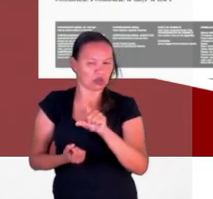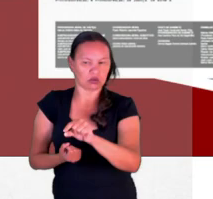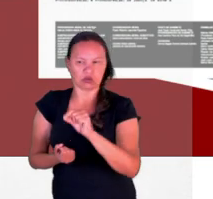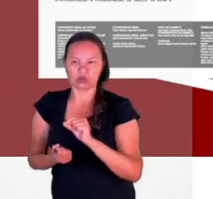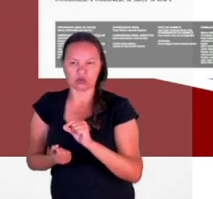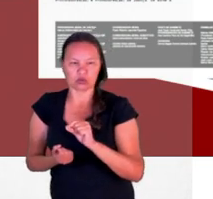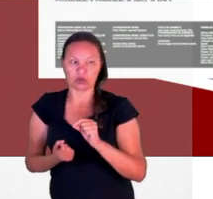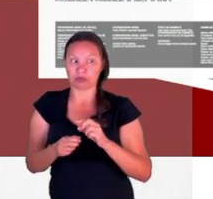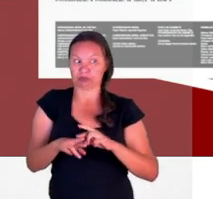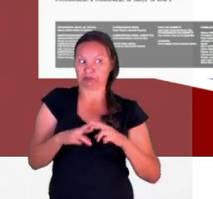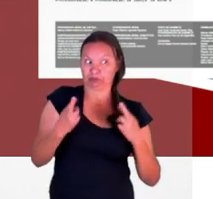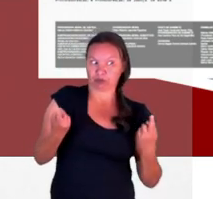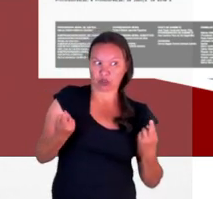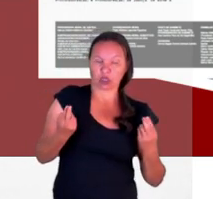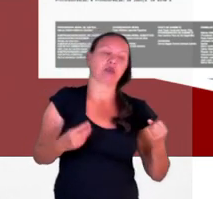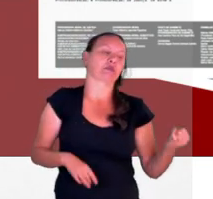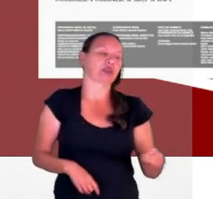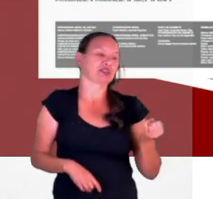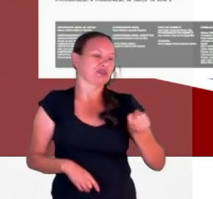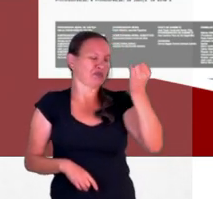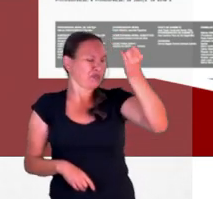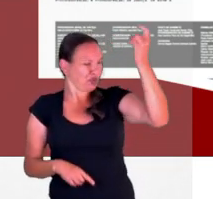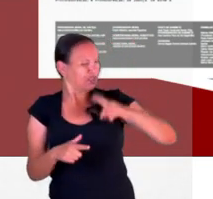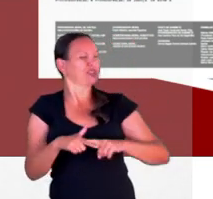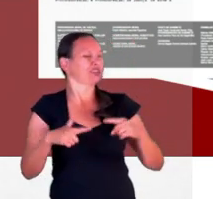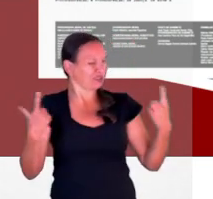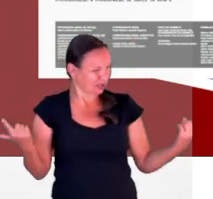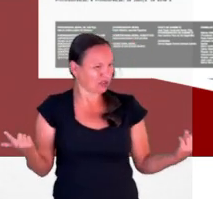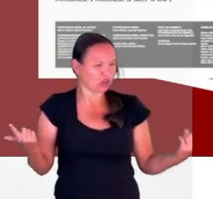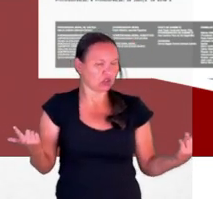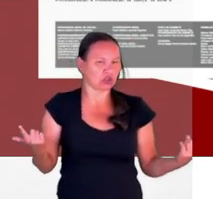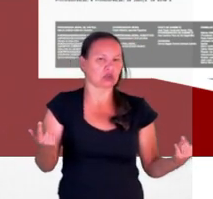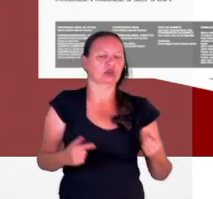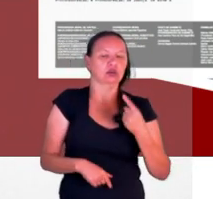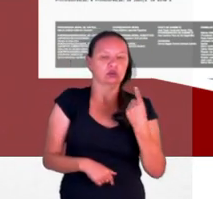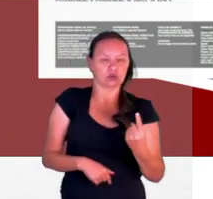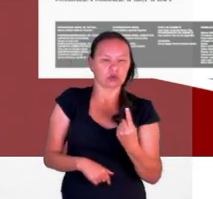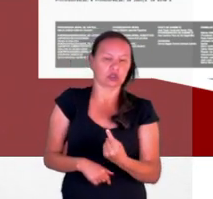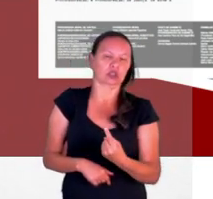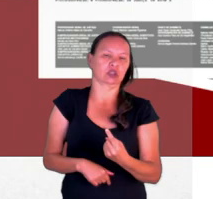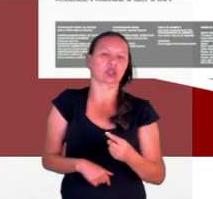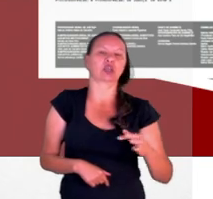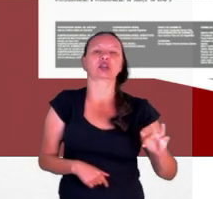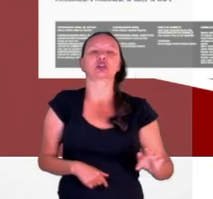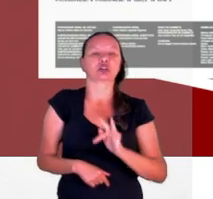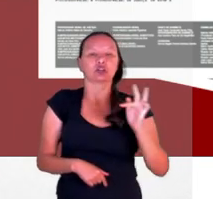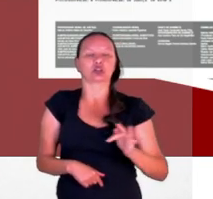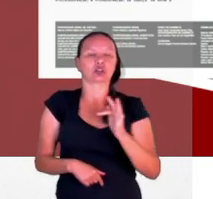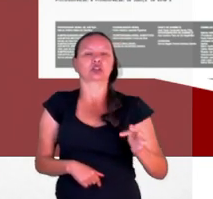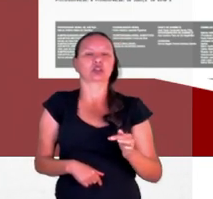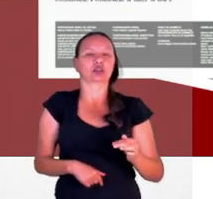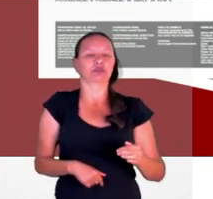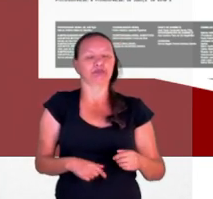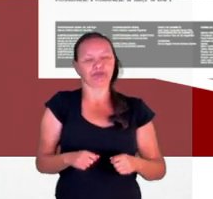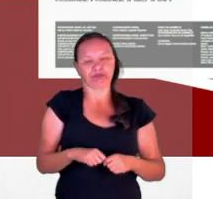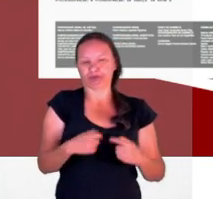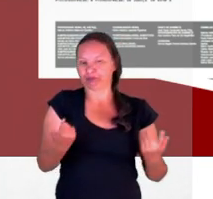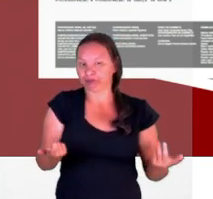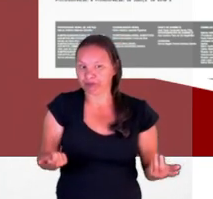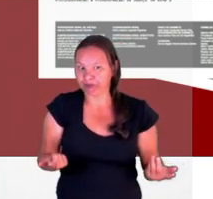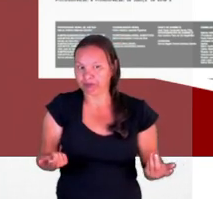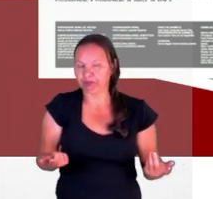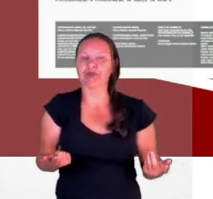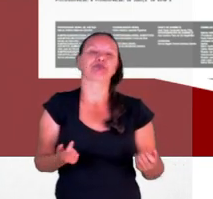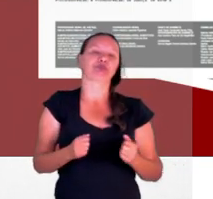estratégicas e prioritárias Então nesse sentido a a unidade institucional ela fica